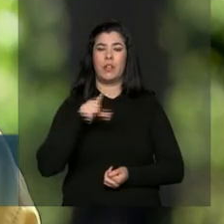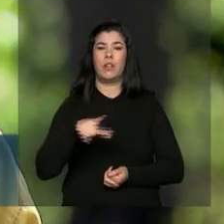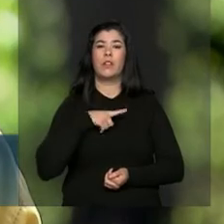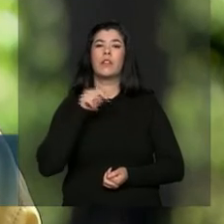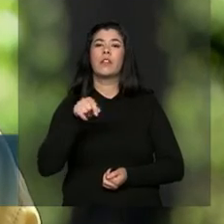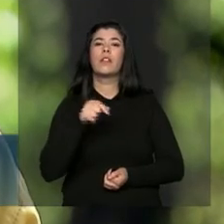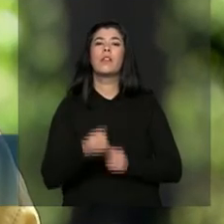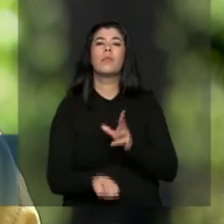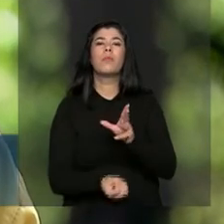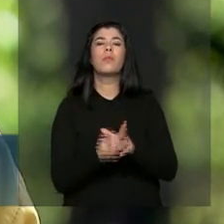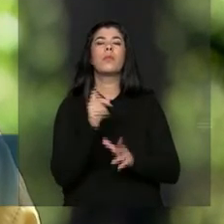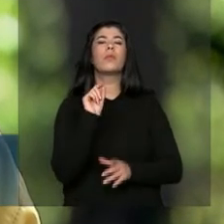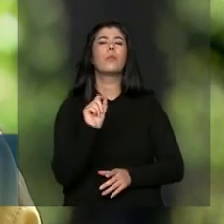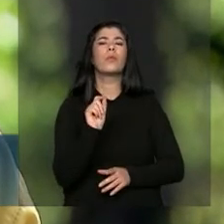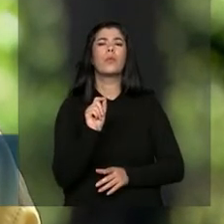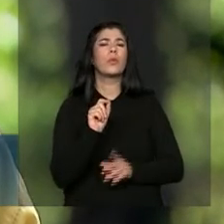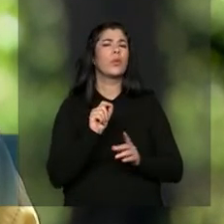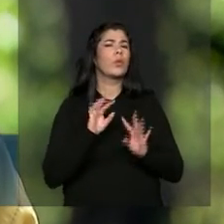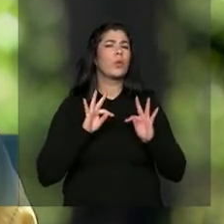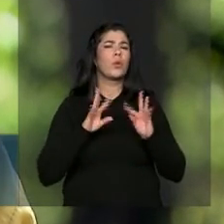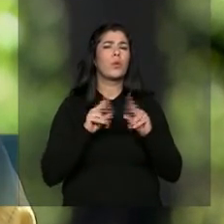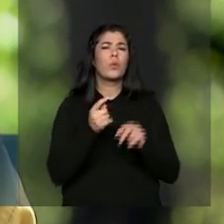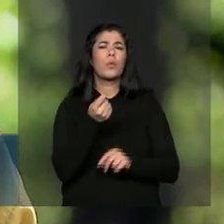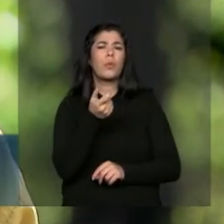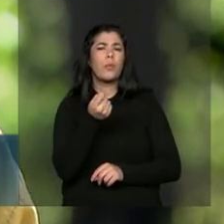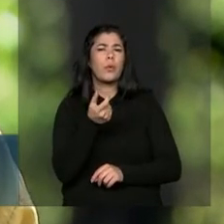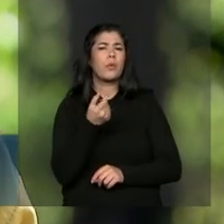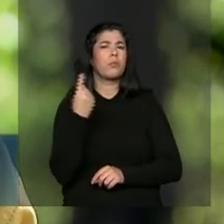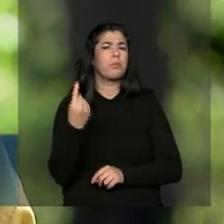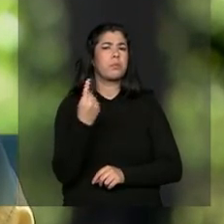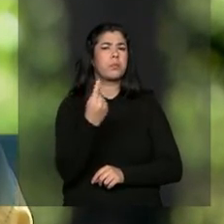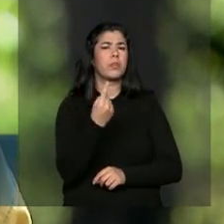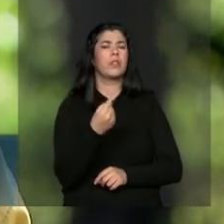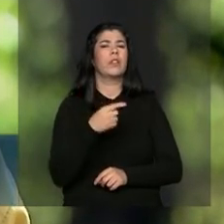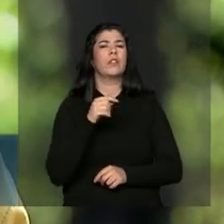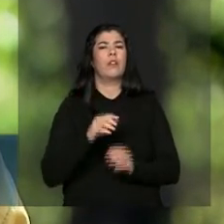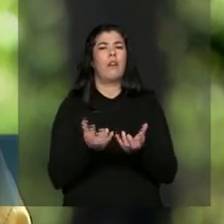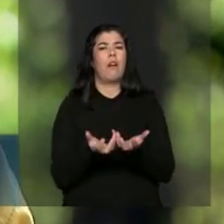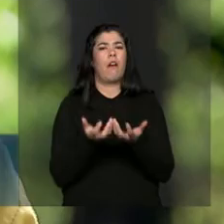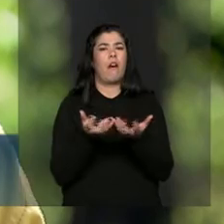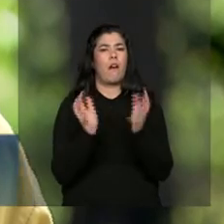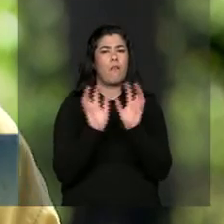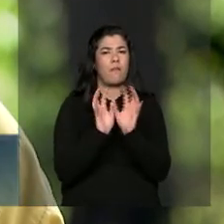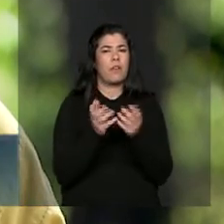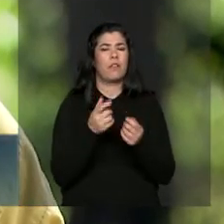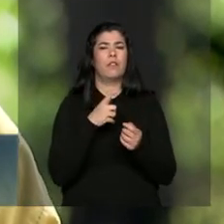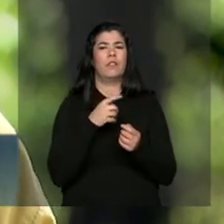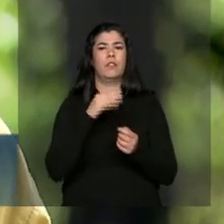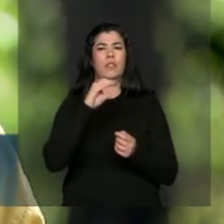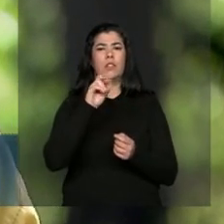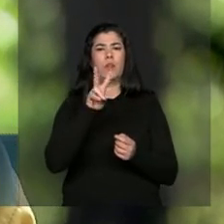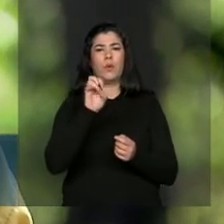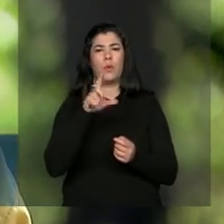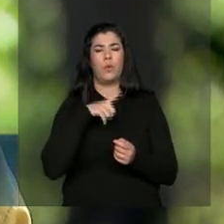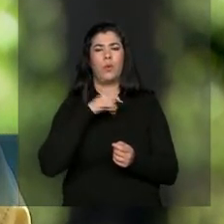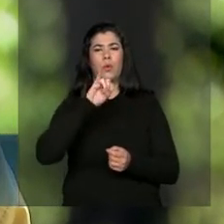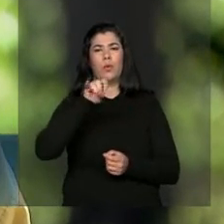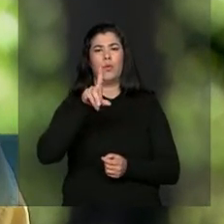planto de tudo um pouco, né? Alface, couve, jiló, né?